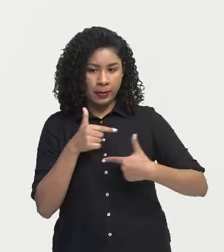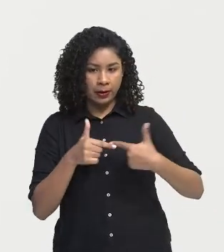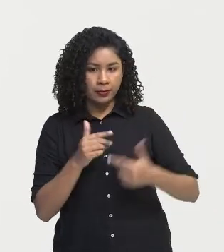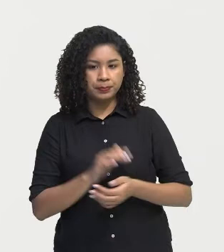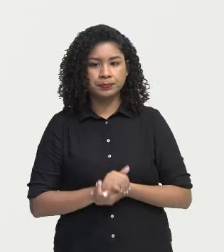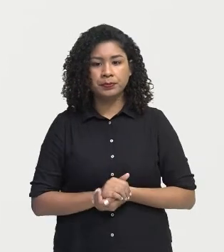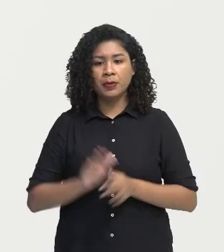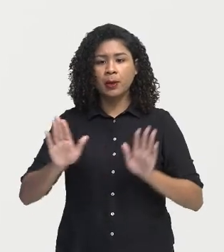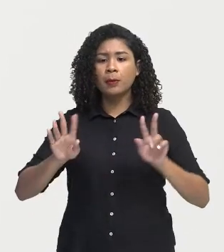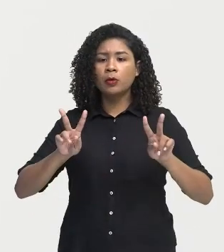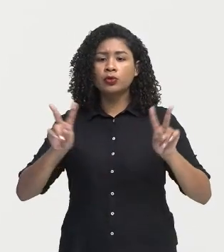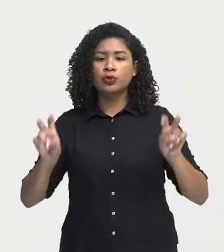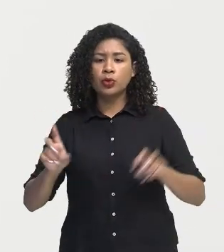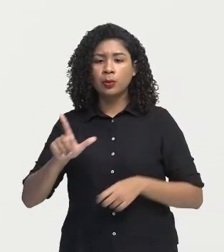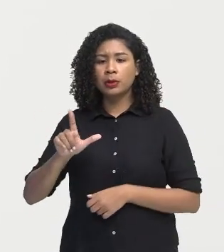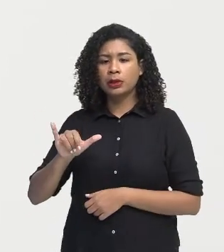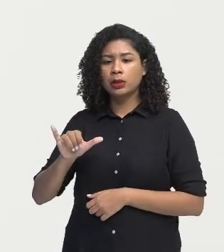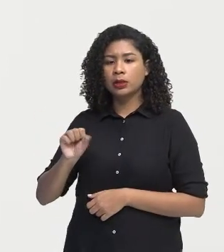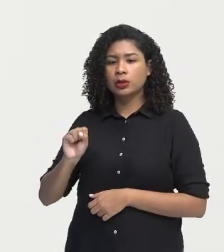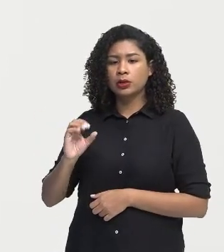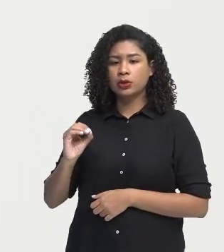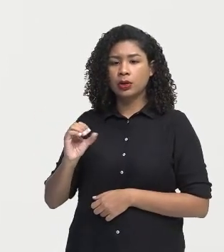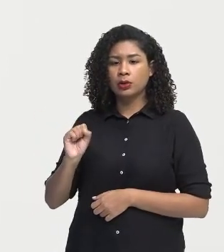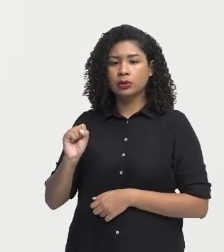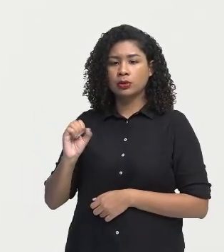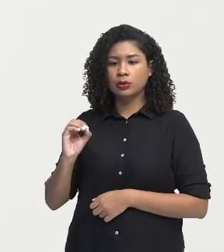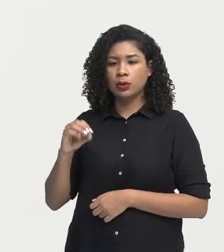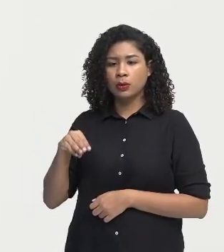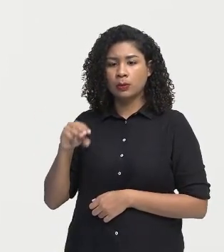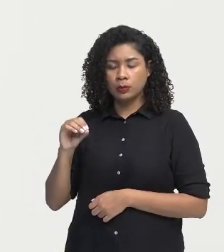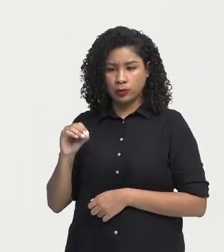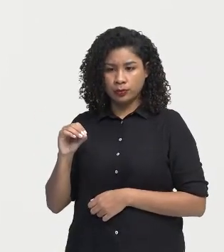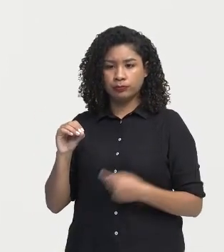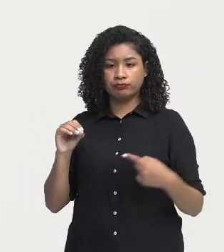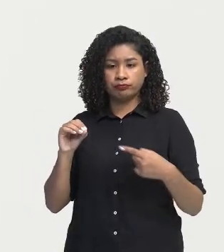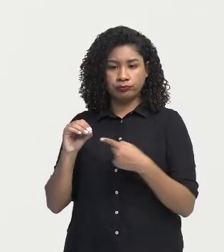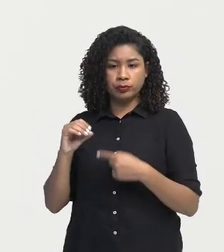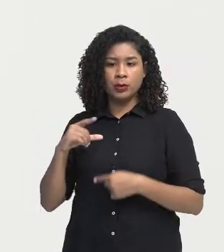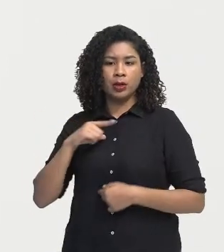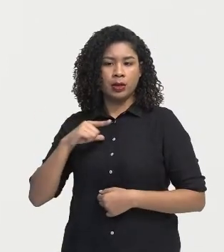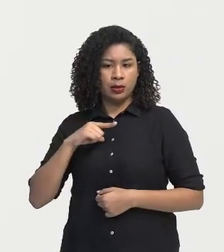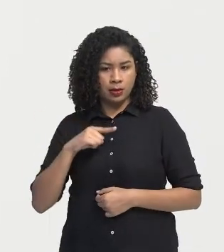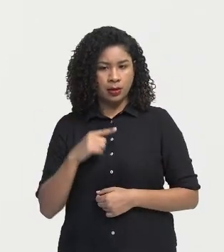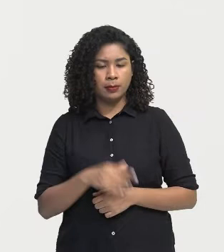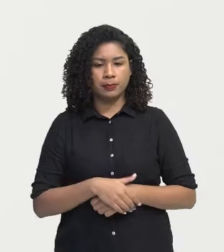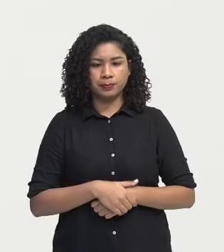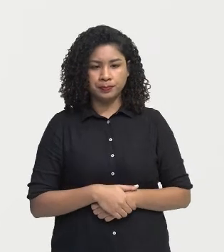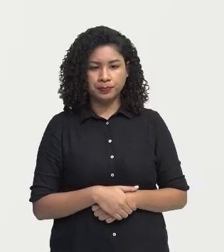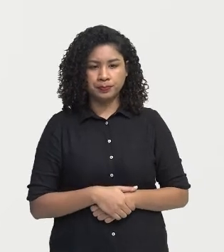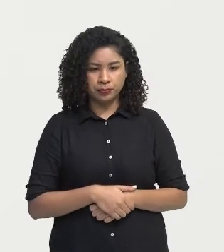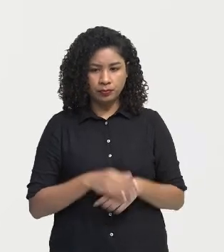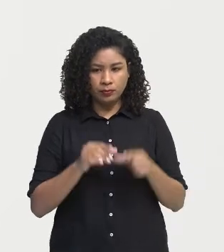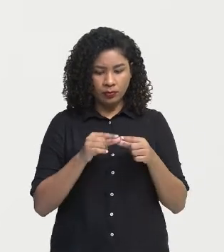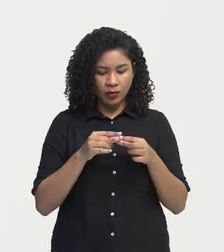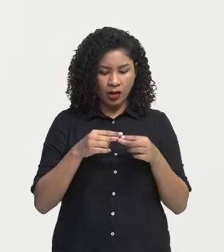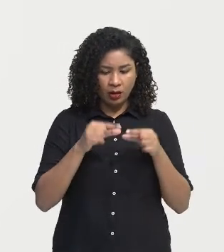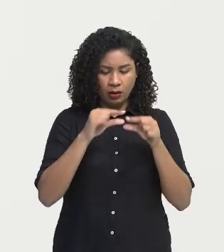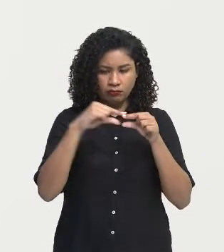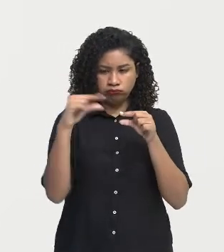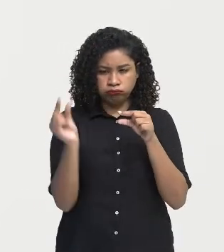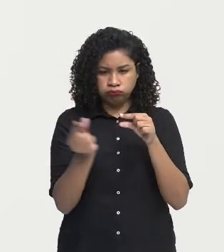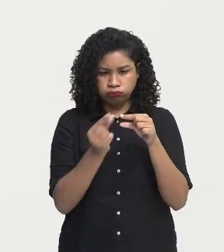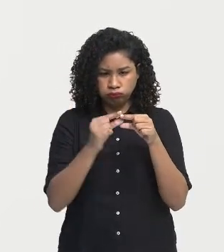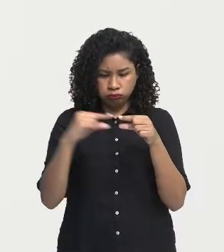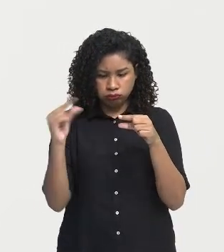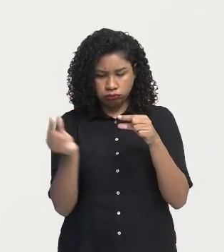lisossomos, olha só, é uma outra estrutura que são originárias ali do aparelho de Golgi, são bolsas membranosas que